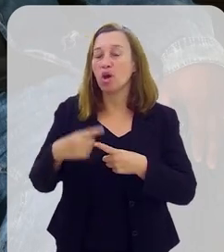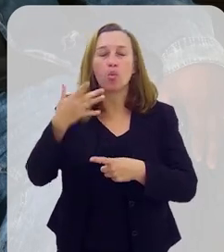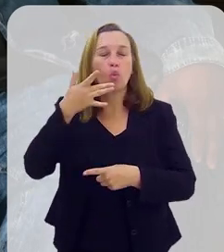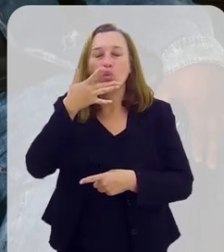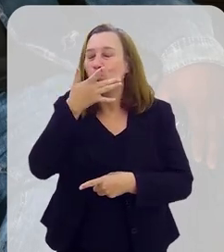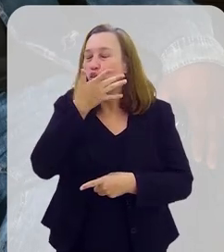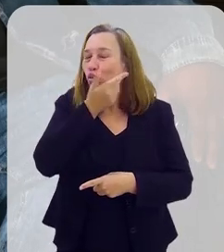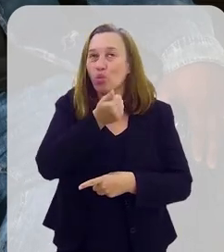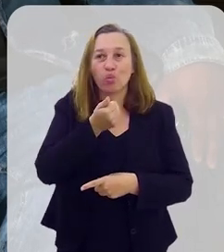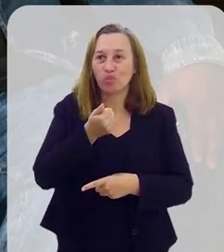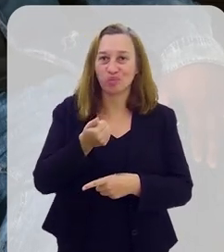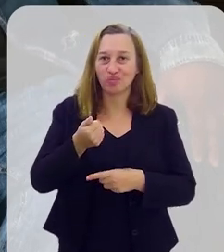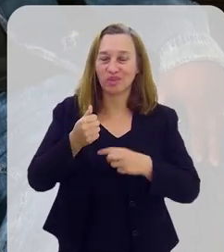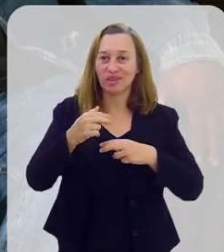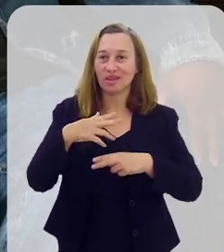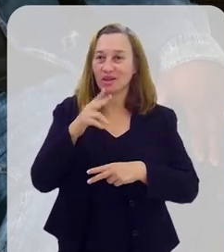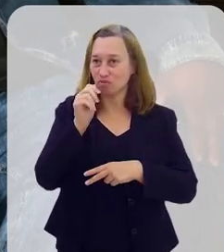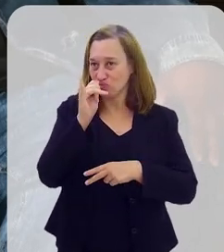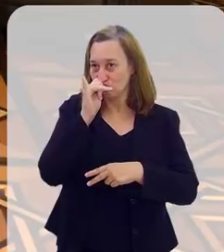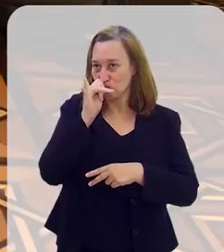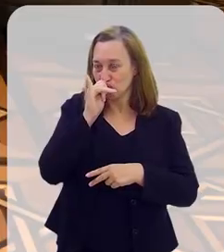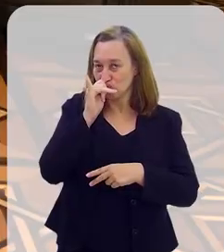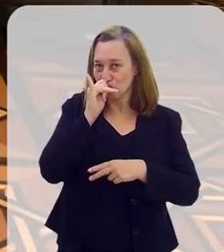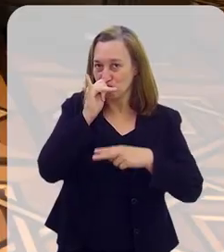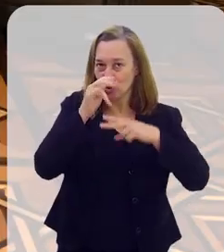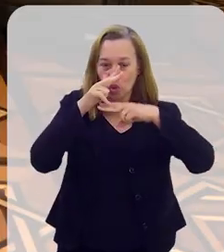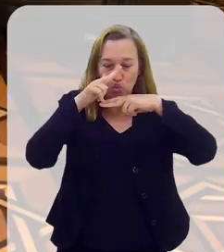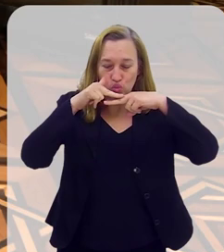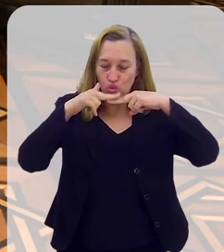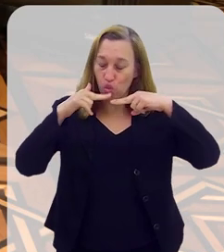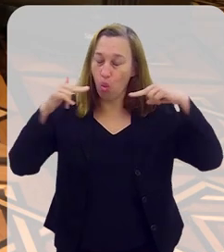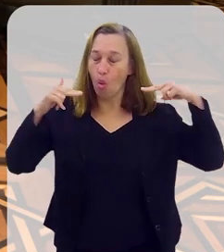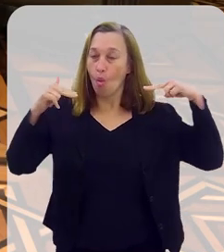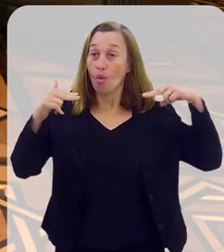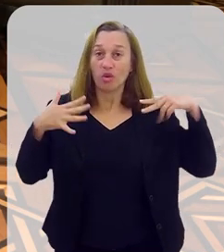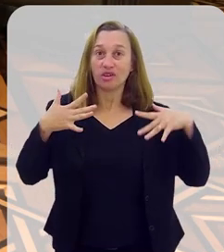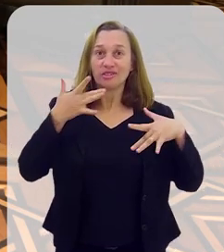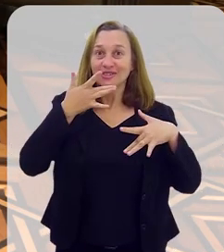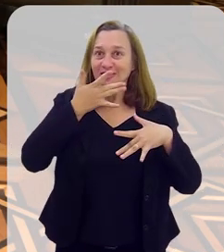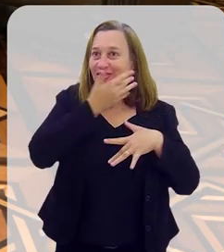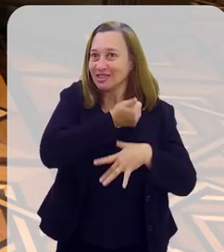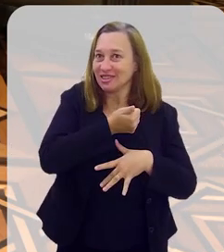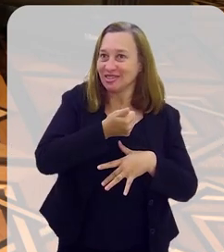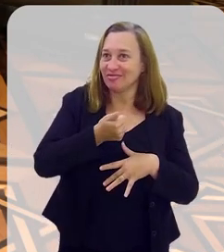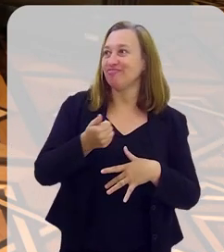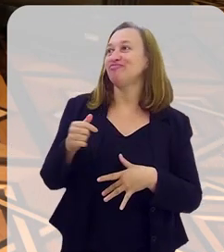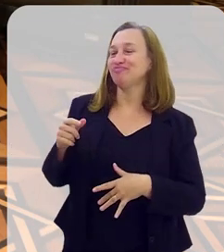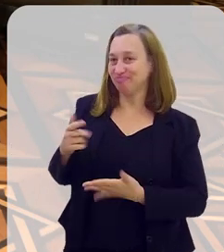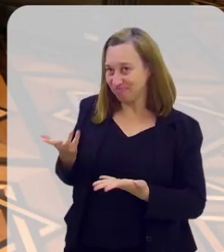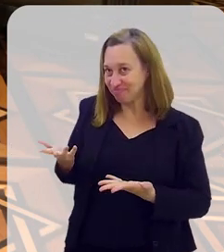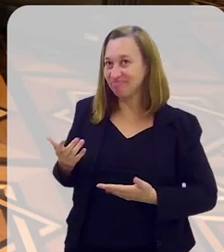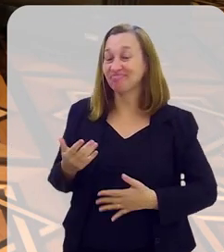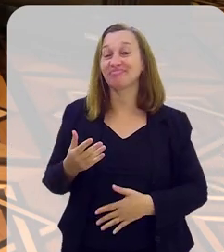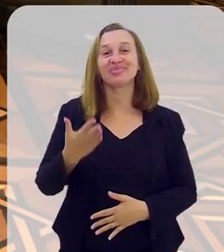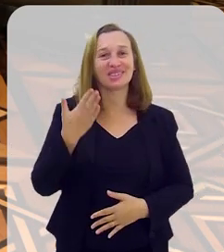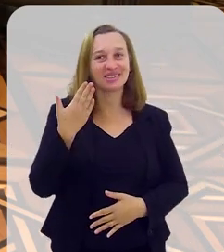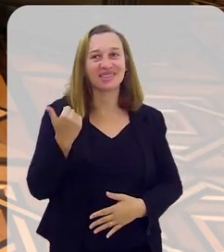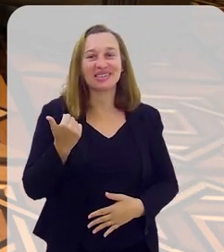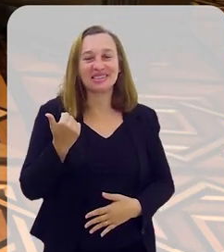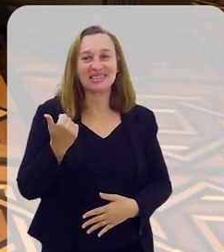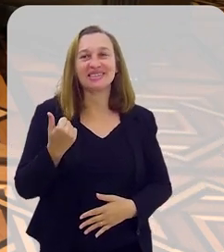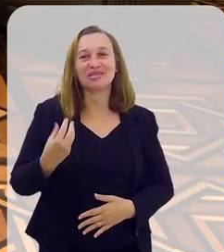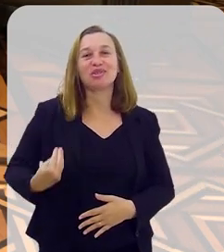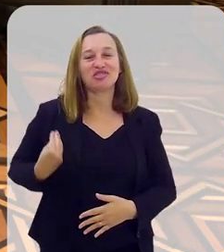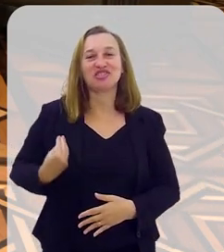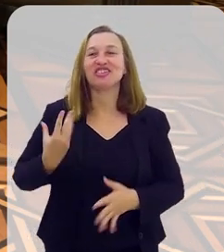a benção rapaz Joel é assim um copo de guaraná do lado e quilos e quilos de bacon sabe el sabe viver sabe viver